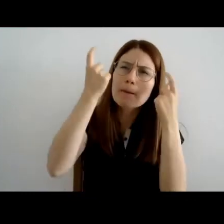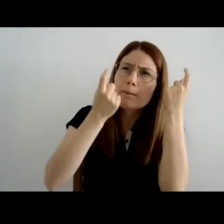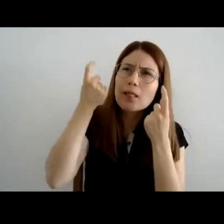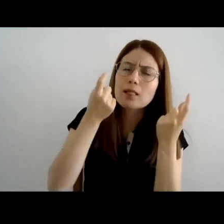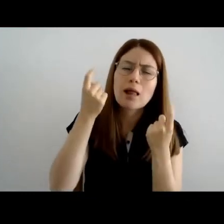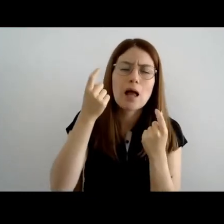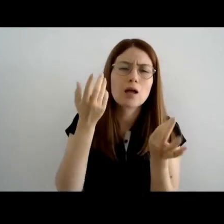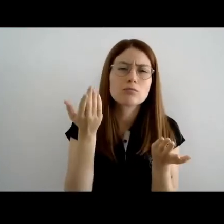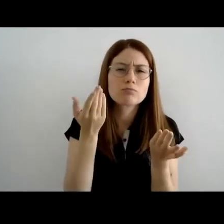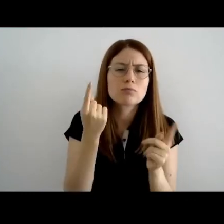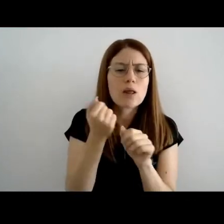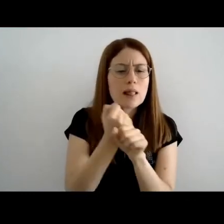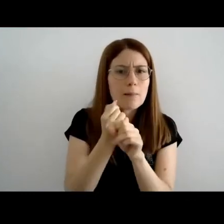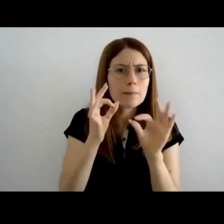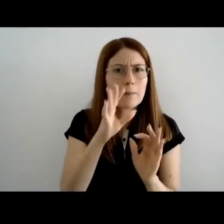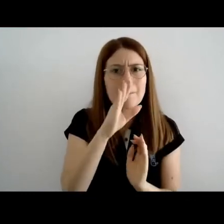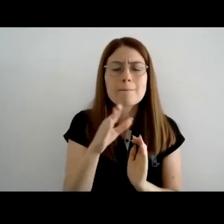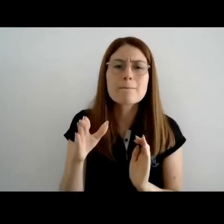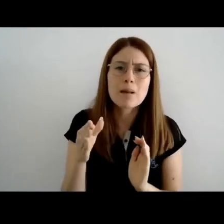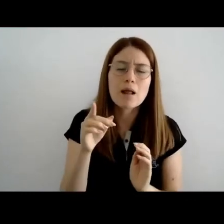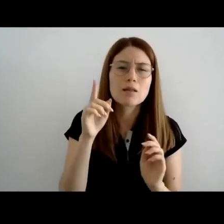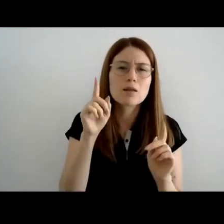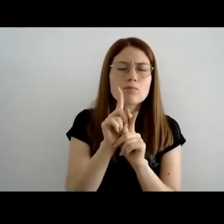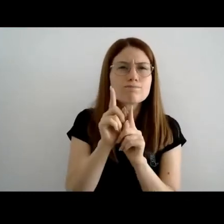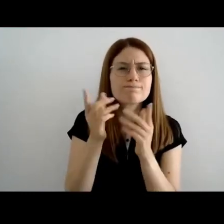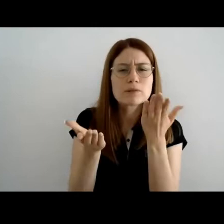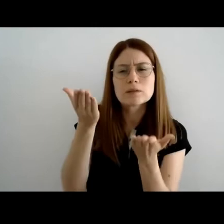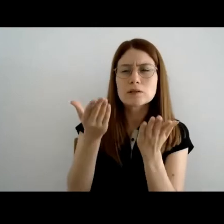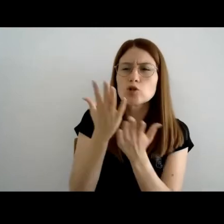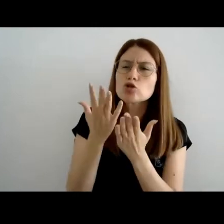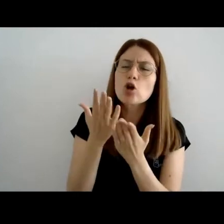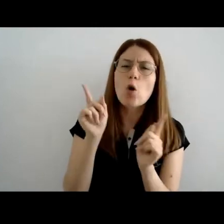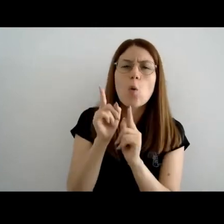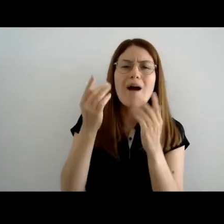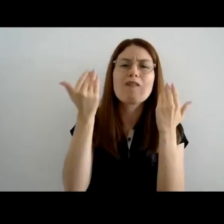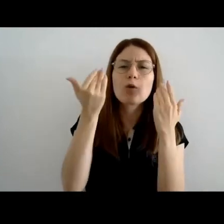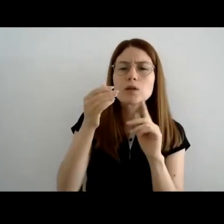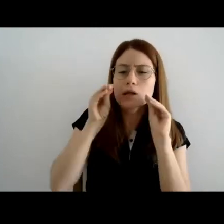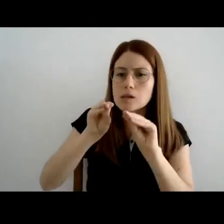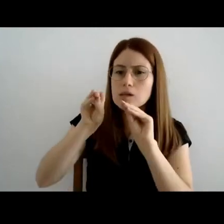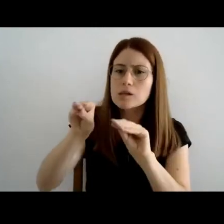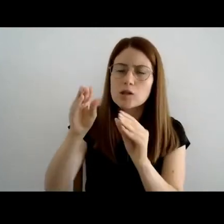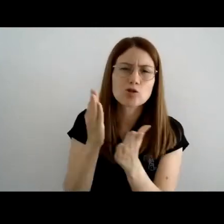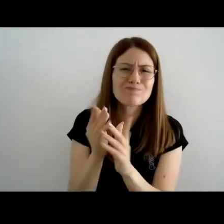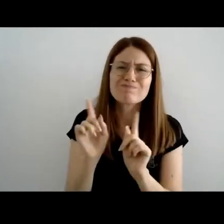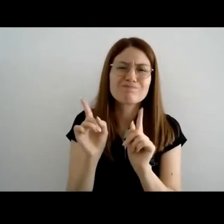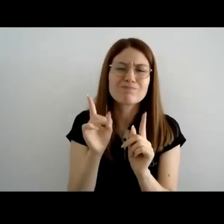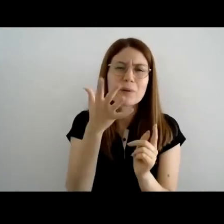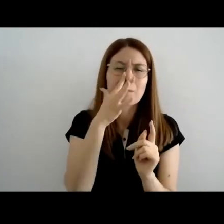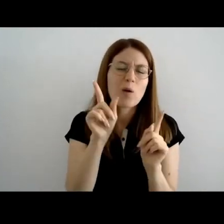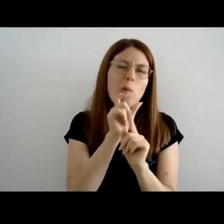de atuação, em detrimento daquilo que seja uma mera transmissão de informação que, por natureza, é passível de uma